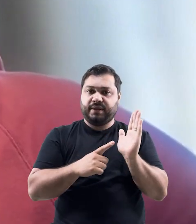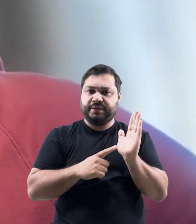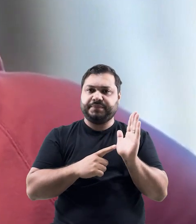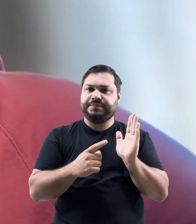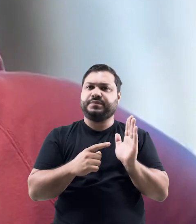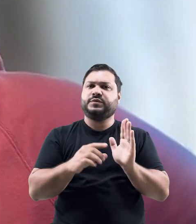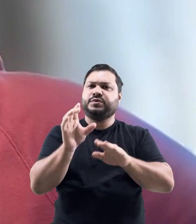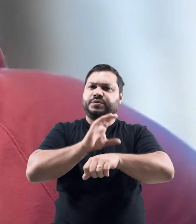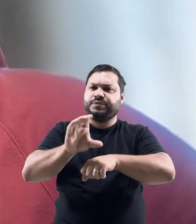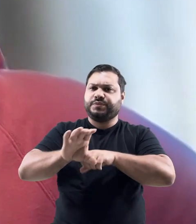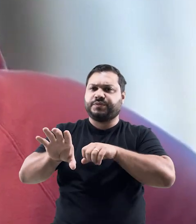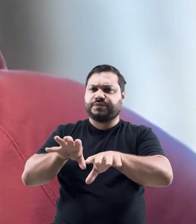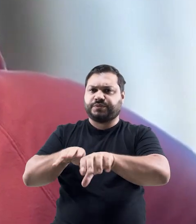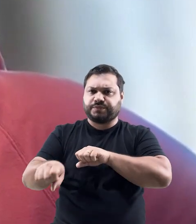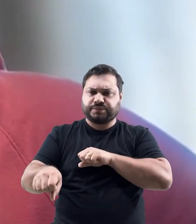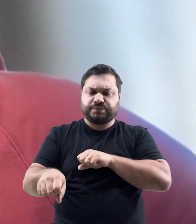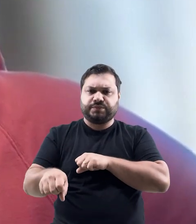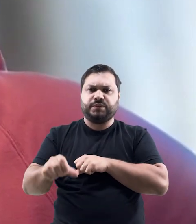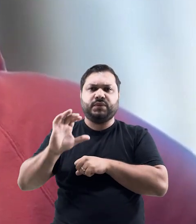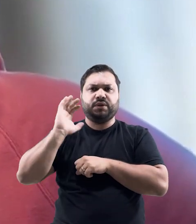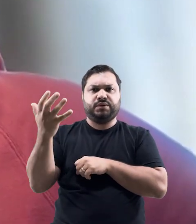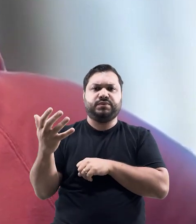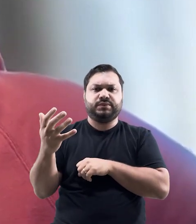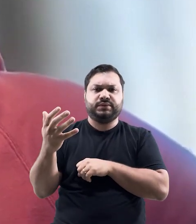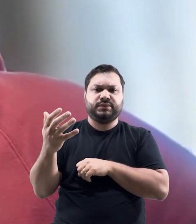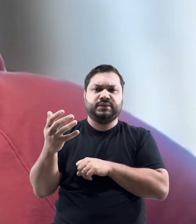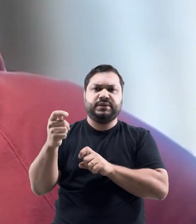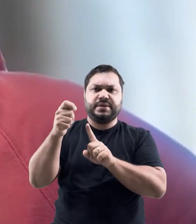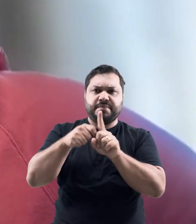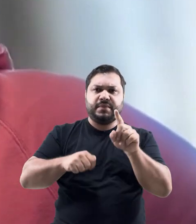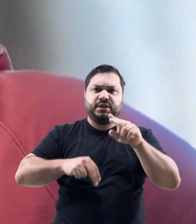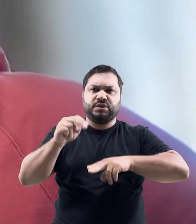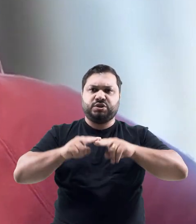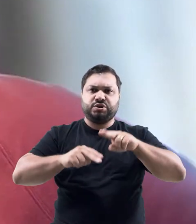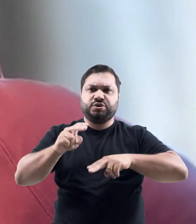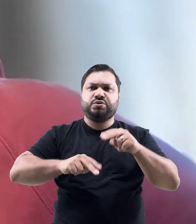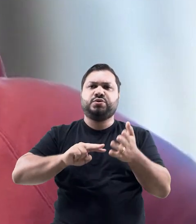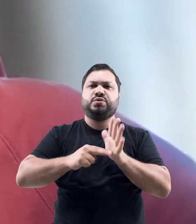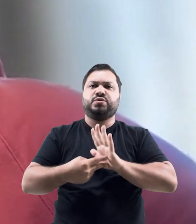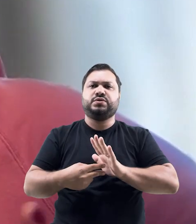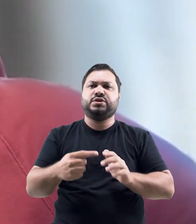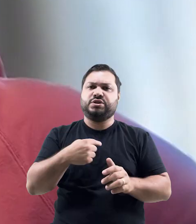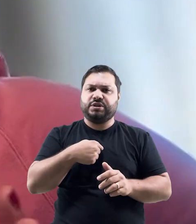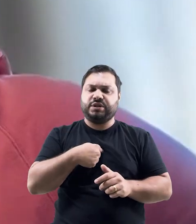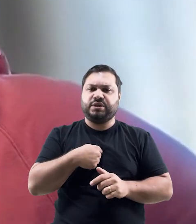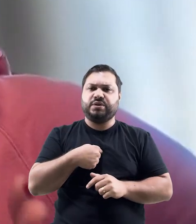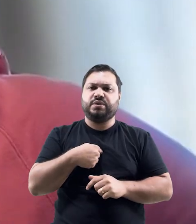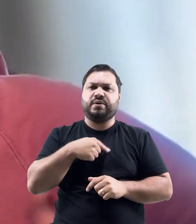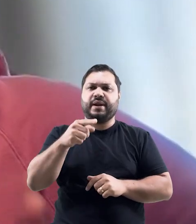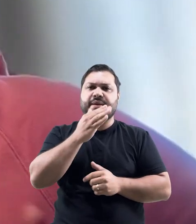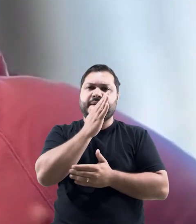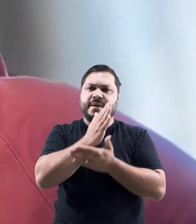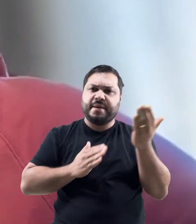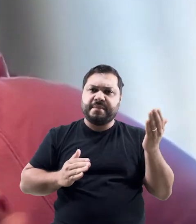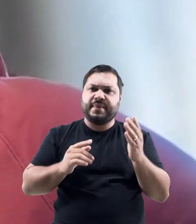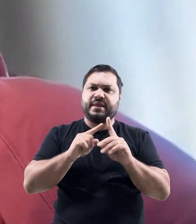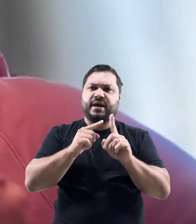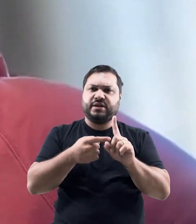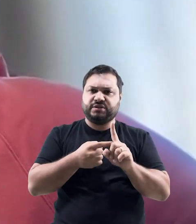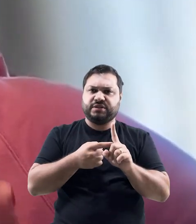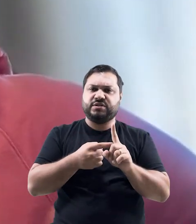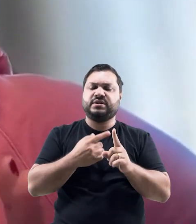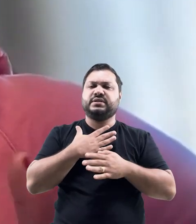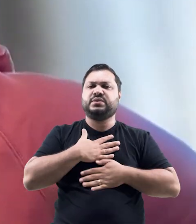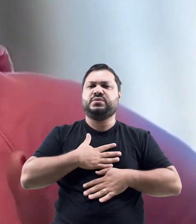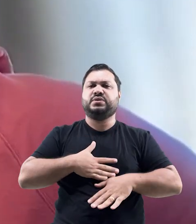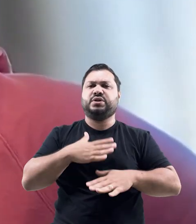previsto, o curso de formação aconteceria no mês de junho. Ou seja, eu estaria ali metade da gestação, ia estar